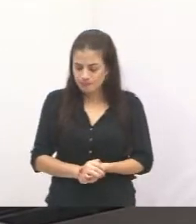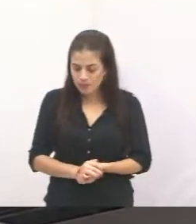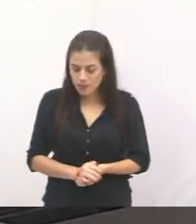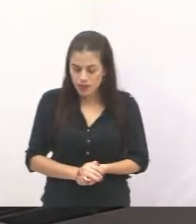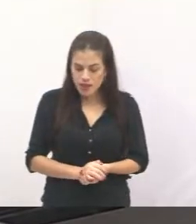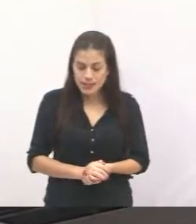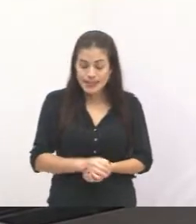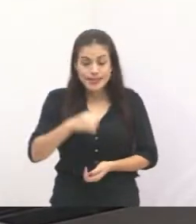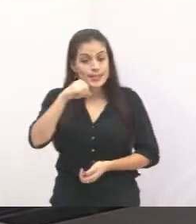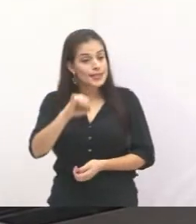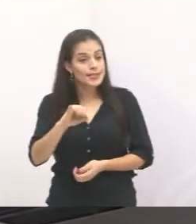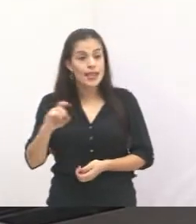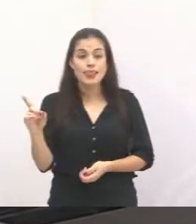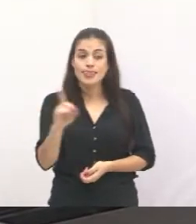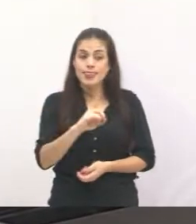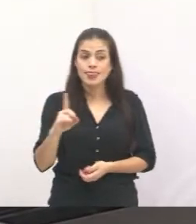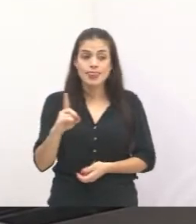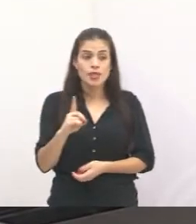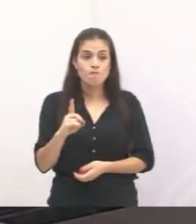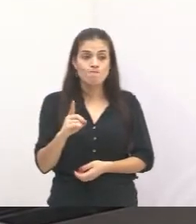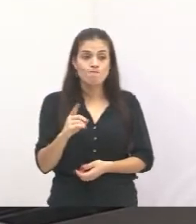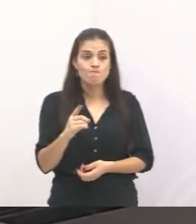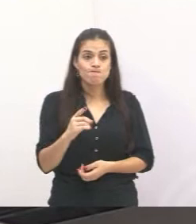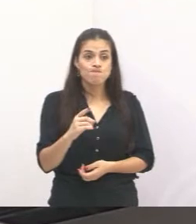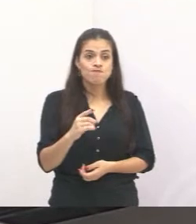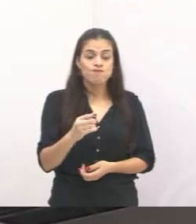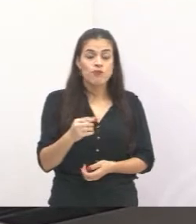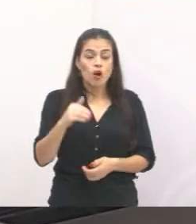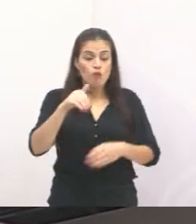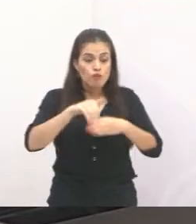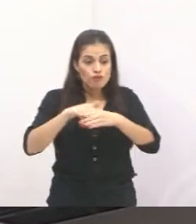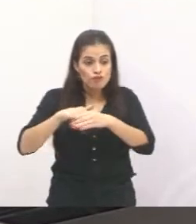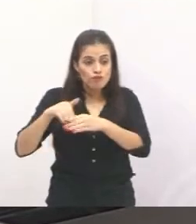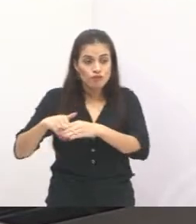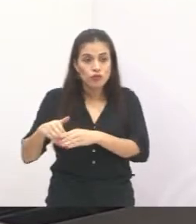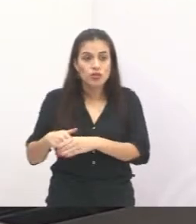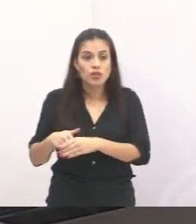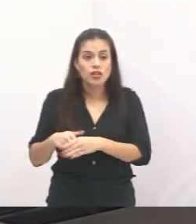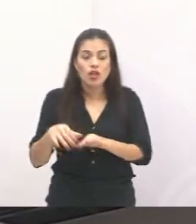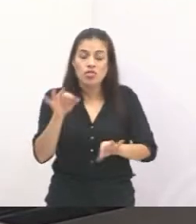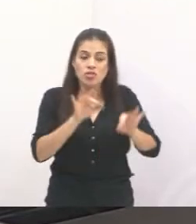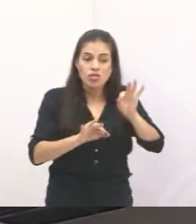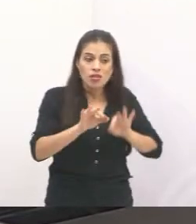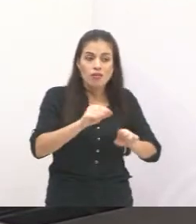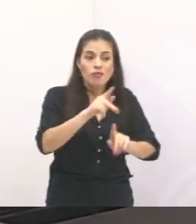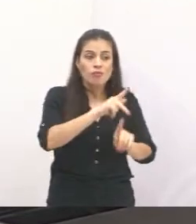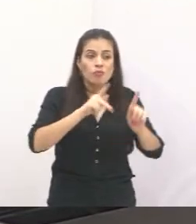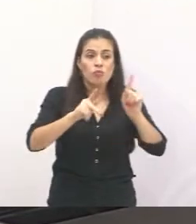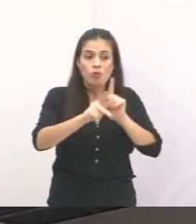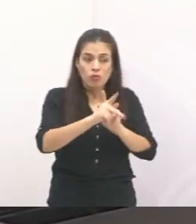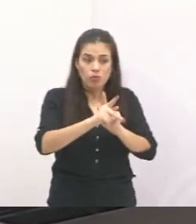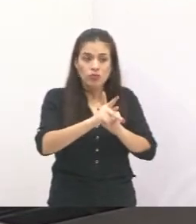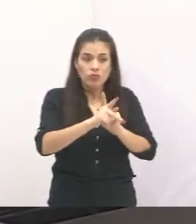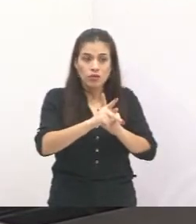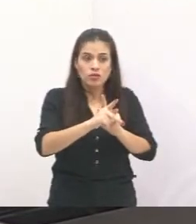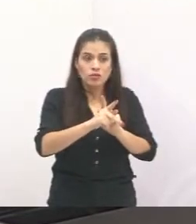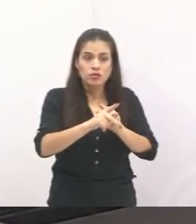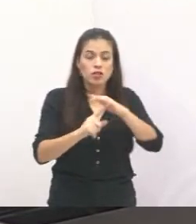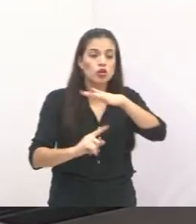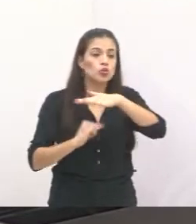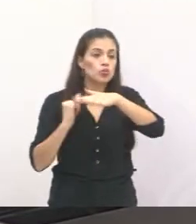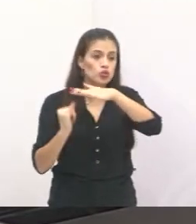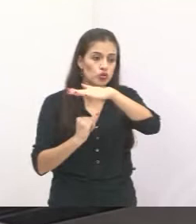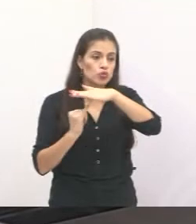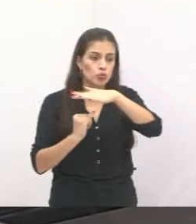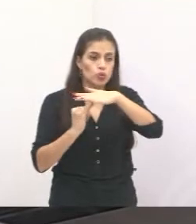fizermos essas reformas, se nós não votarmos essa reforma aqui no município, o município